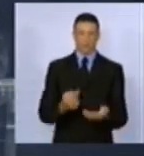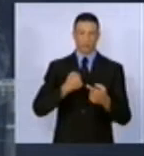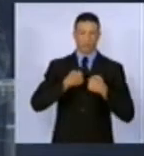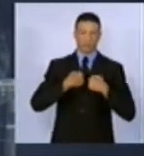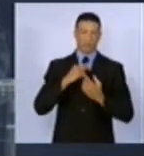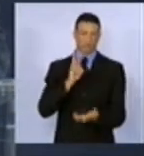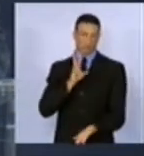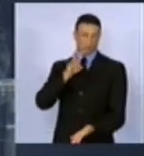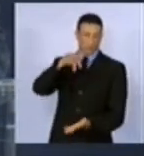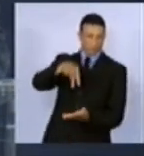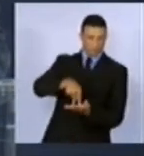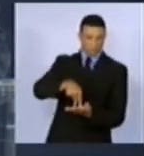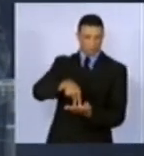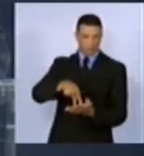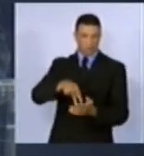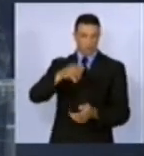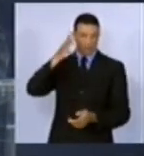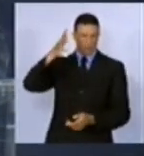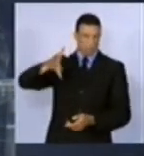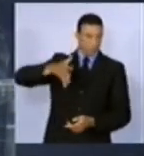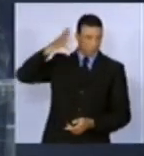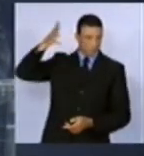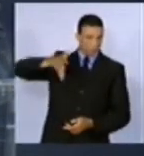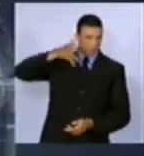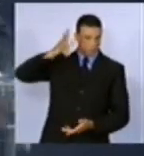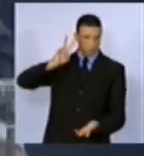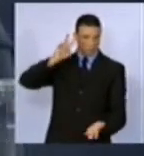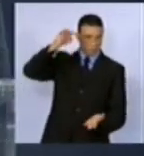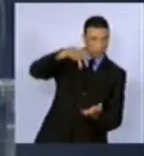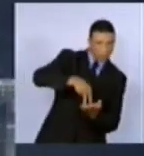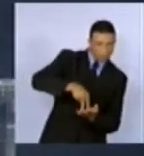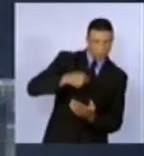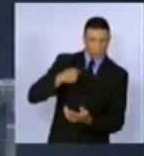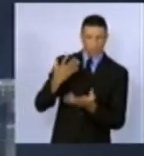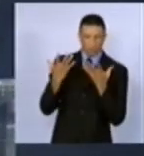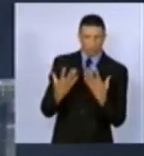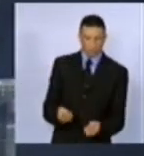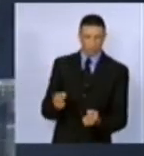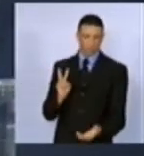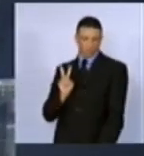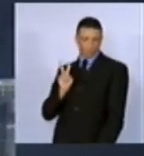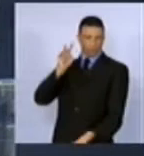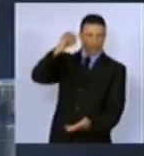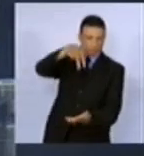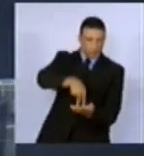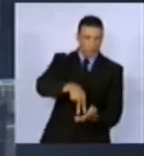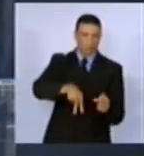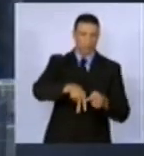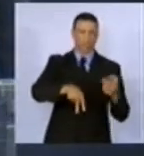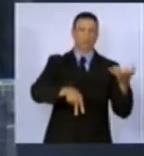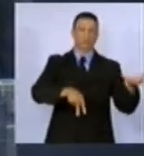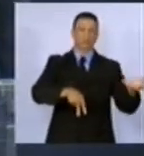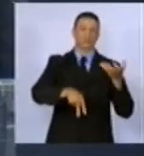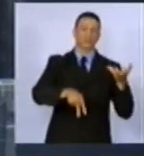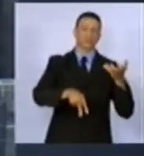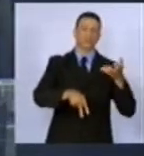eu vou puxar a minha vindo aqui eu pretendo abordar